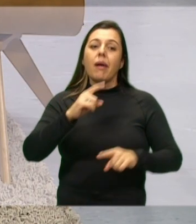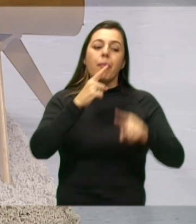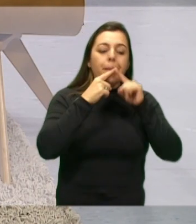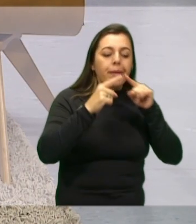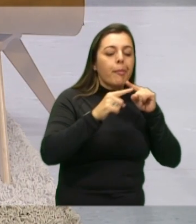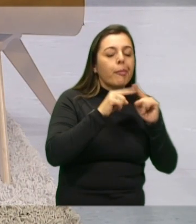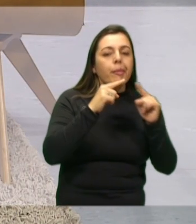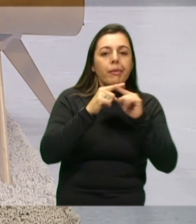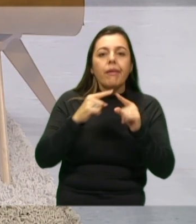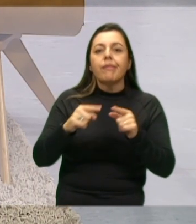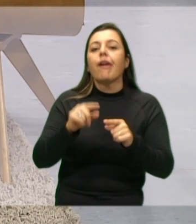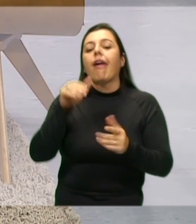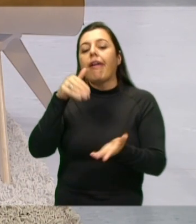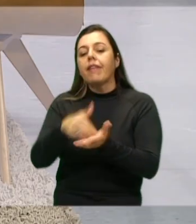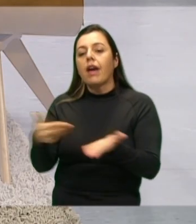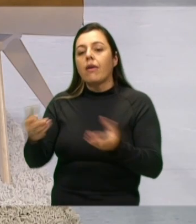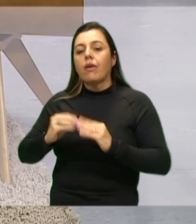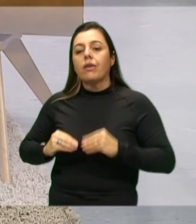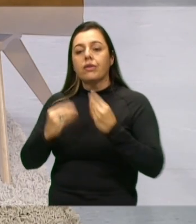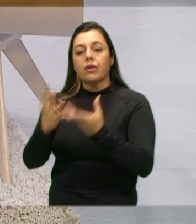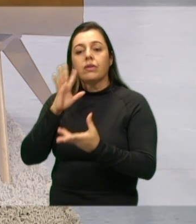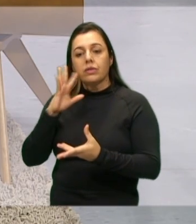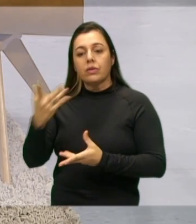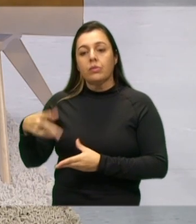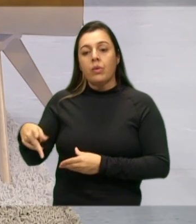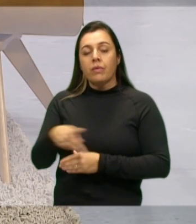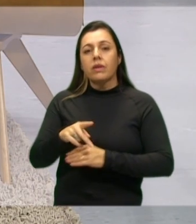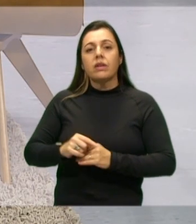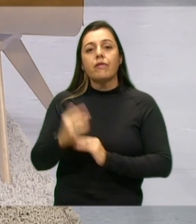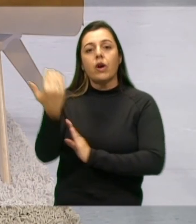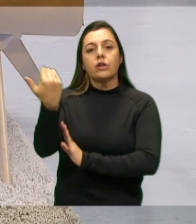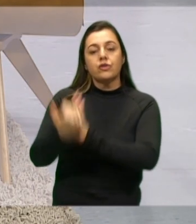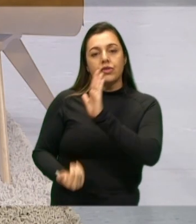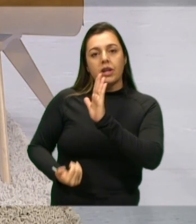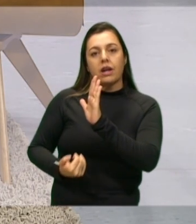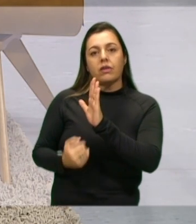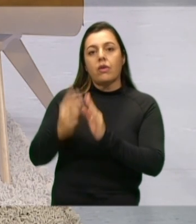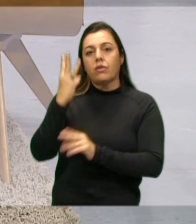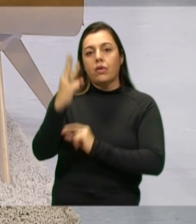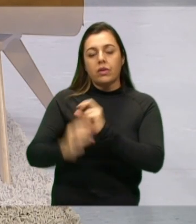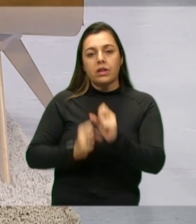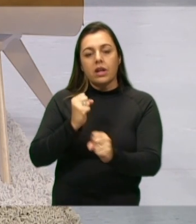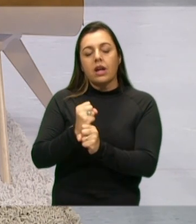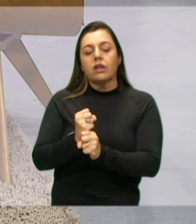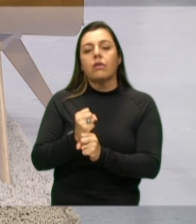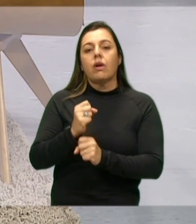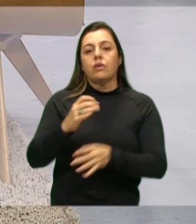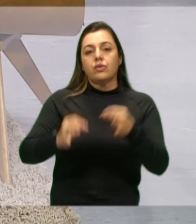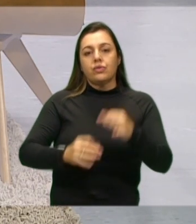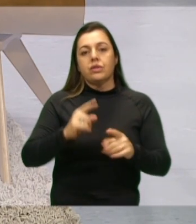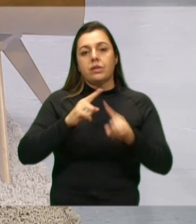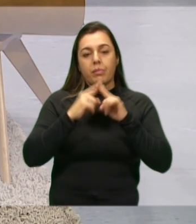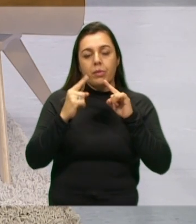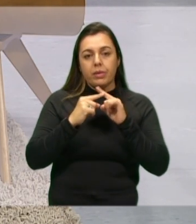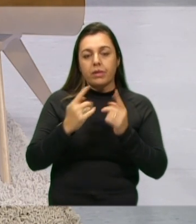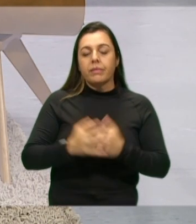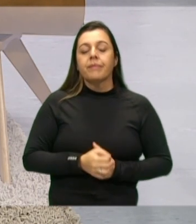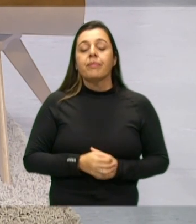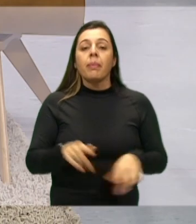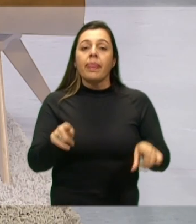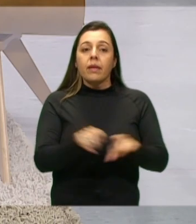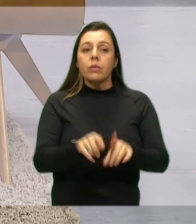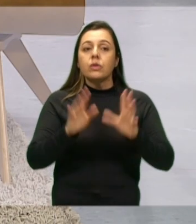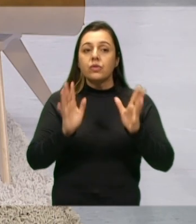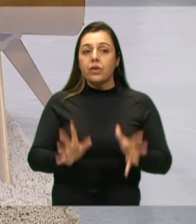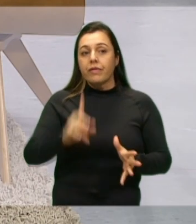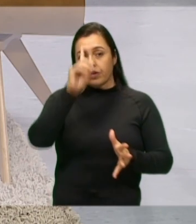até o momento, entregou de presente essa situação para os professores, que foi a retirada do triênio, conforme a Justiça prometeu. E tem a parte também que já